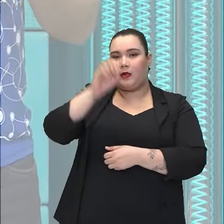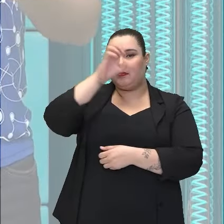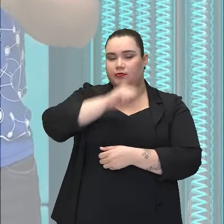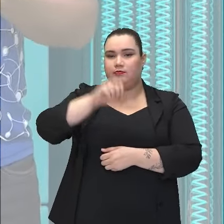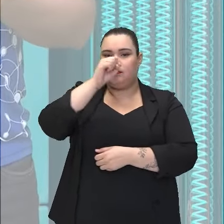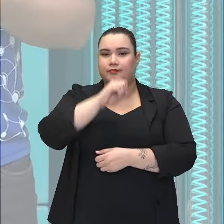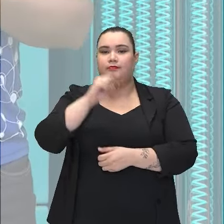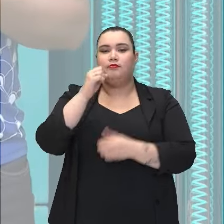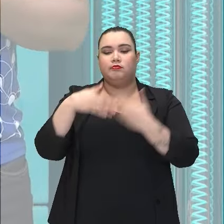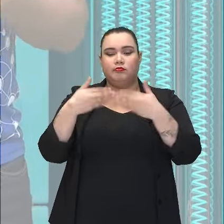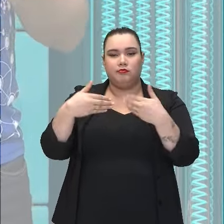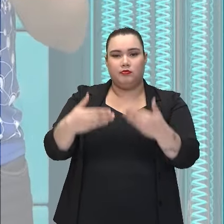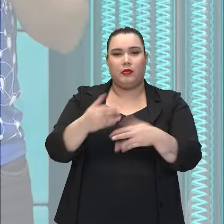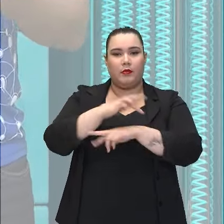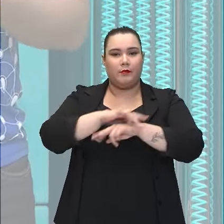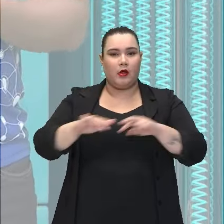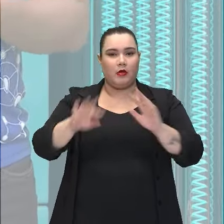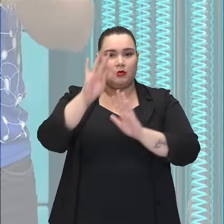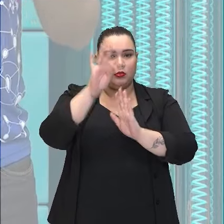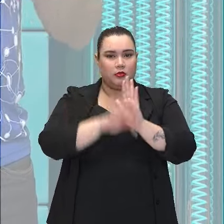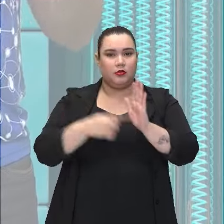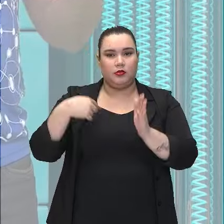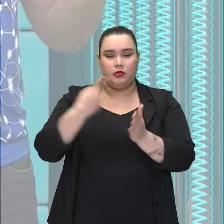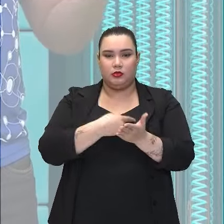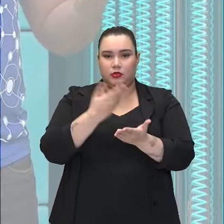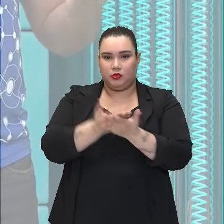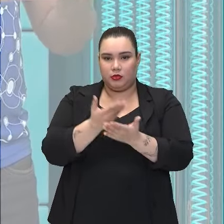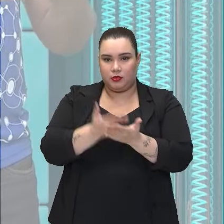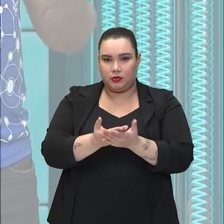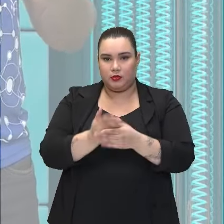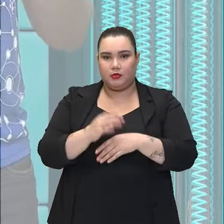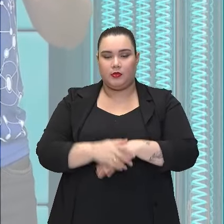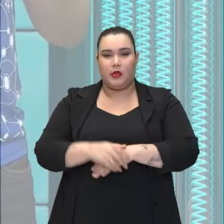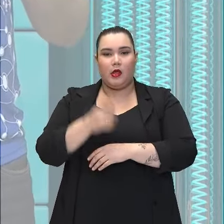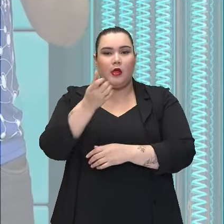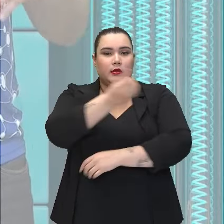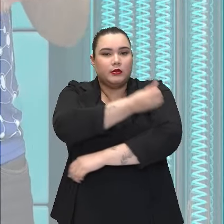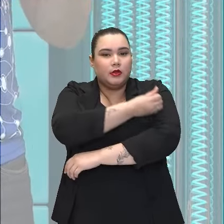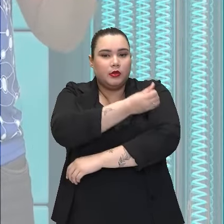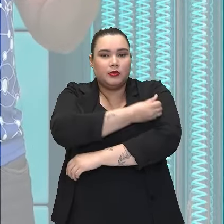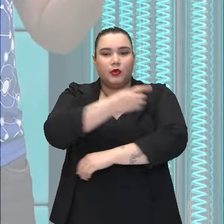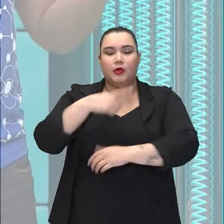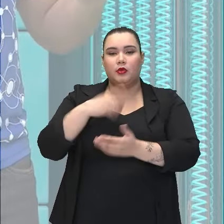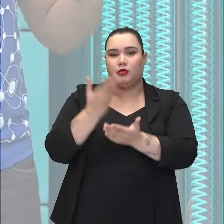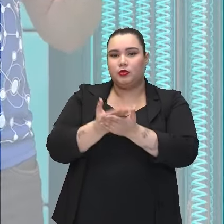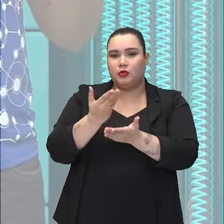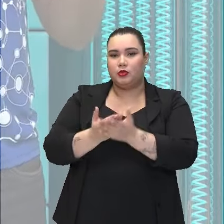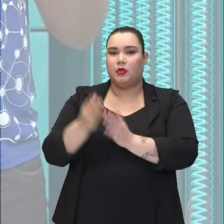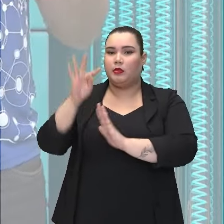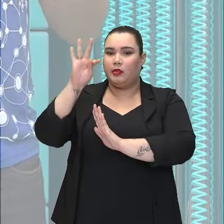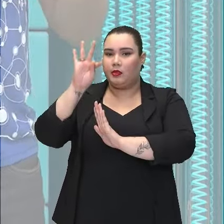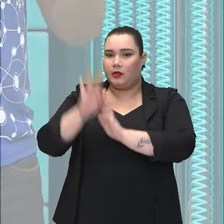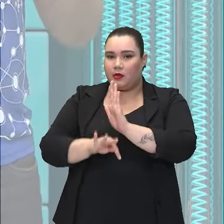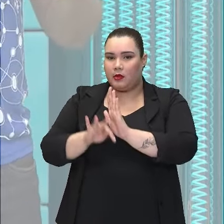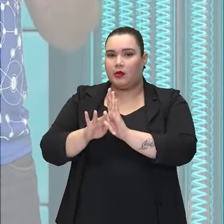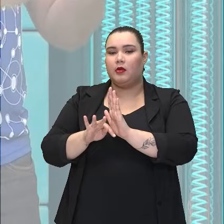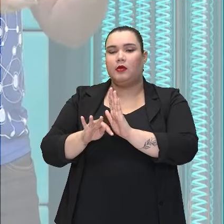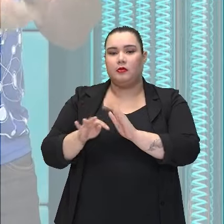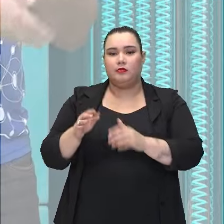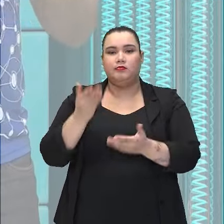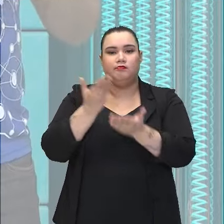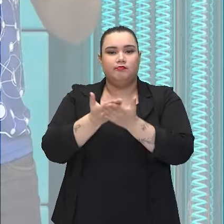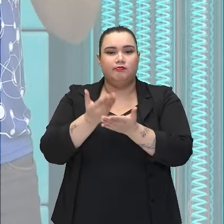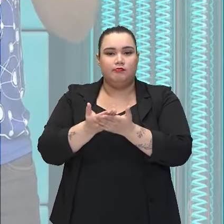por meio dos diversos textos que nós já estudamos. Lá no 6º ano você teve contato com determinados textos da língua,